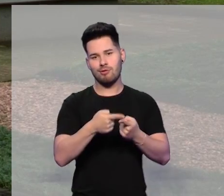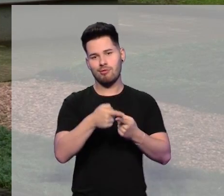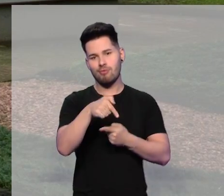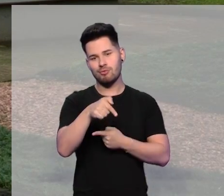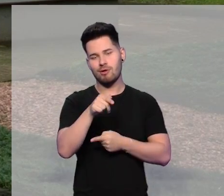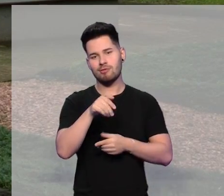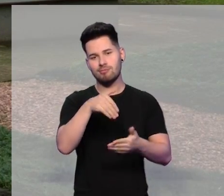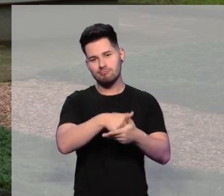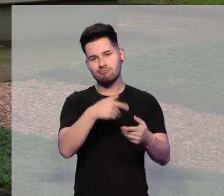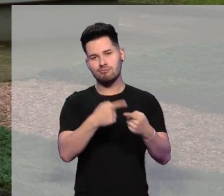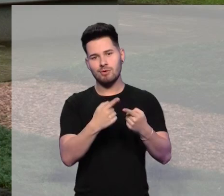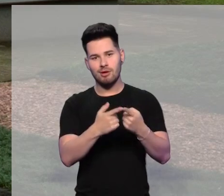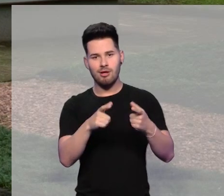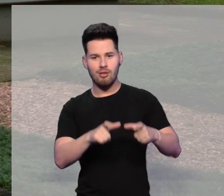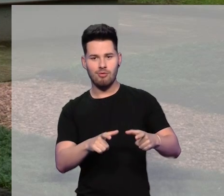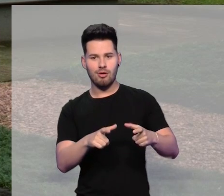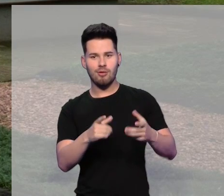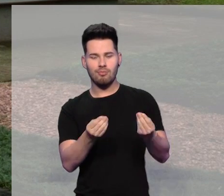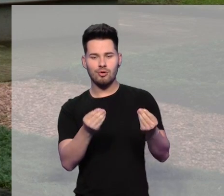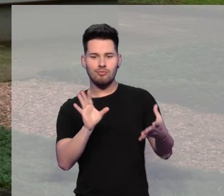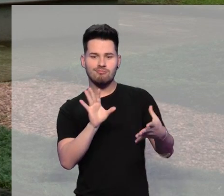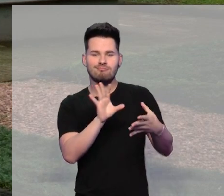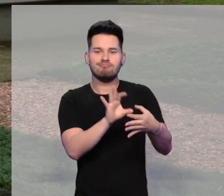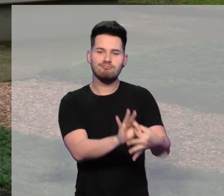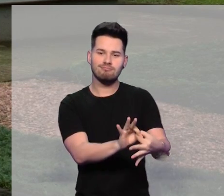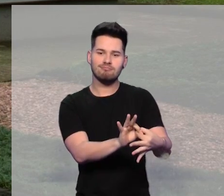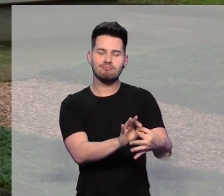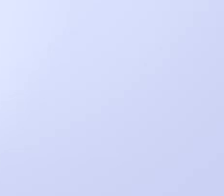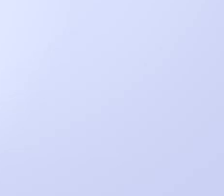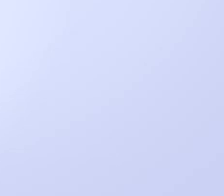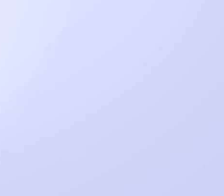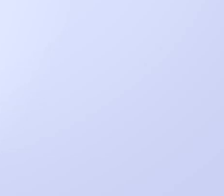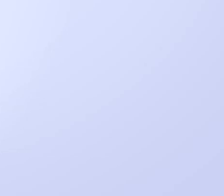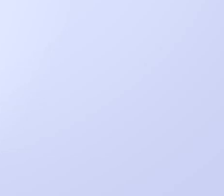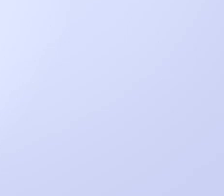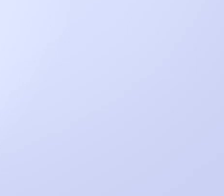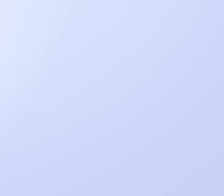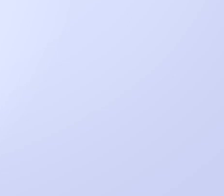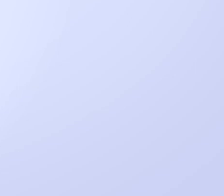foi inevitável que eu continuasse aqui dentro, porque é um lugar um tanto acolhedor.